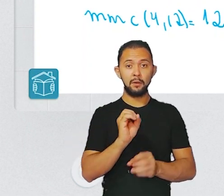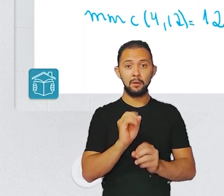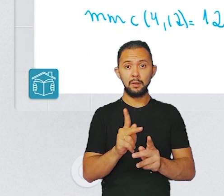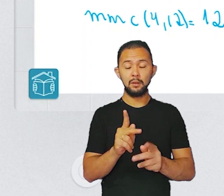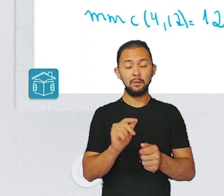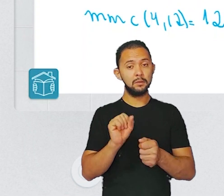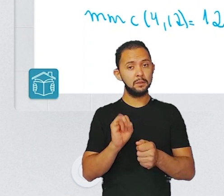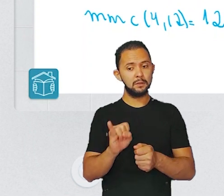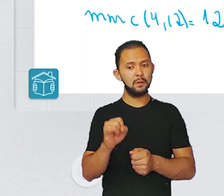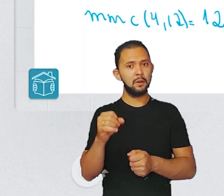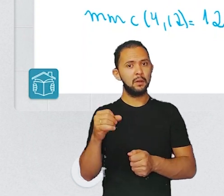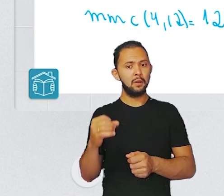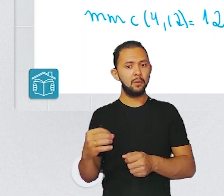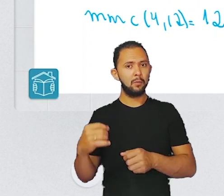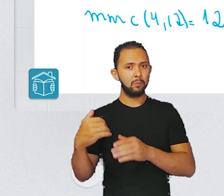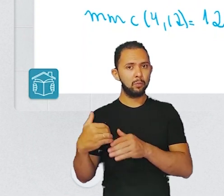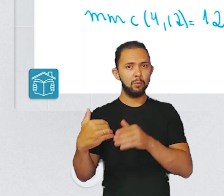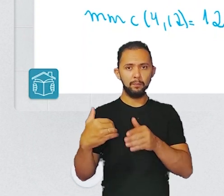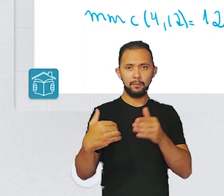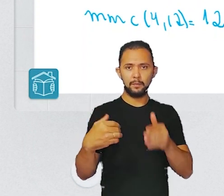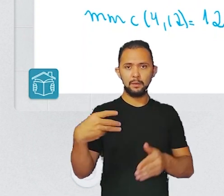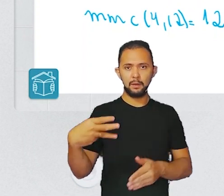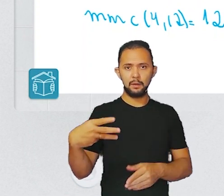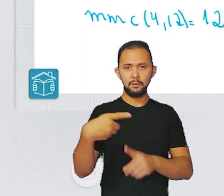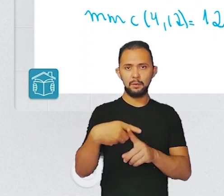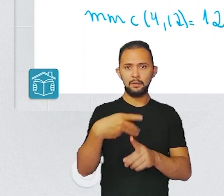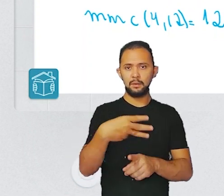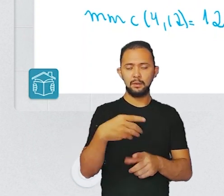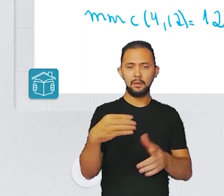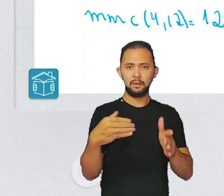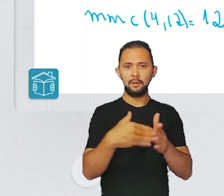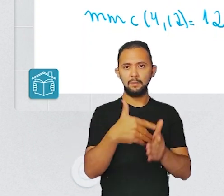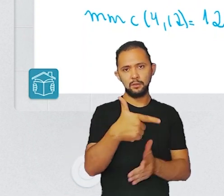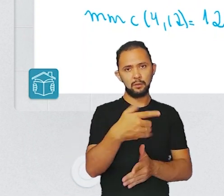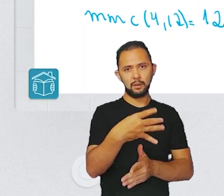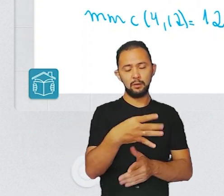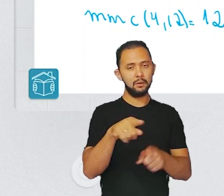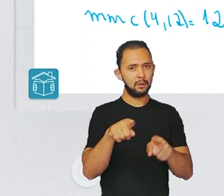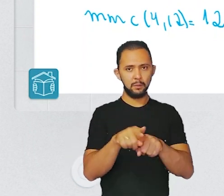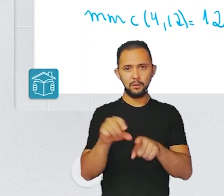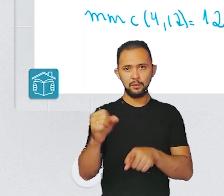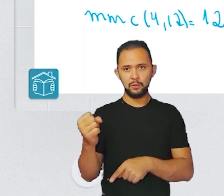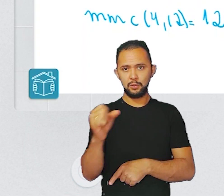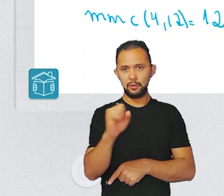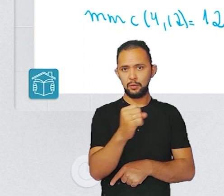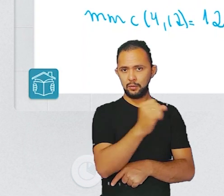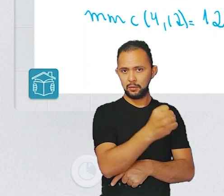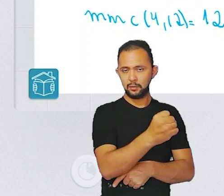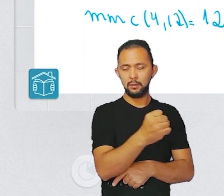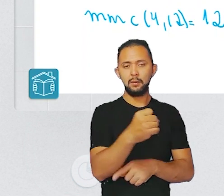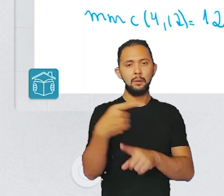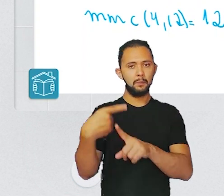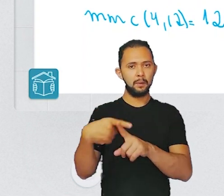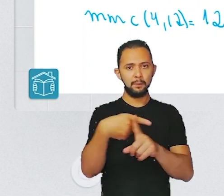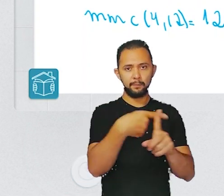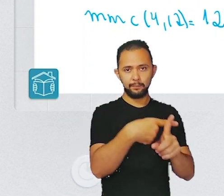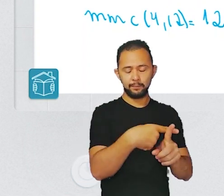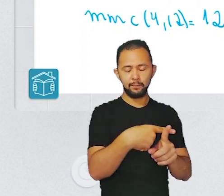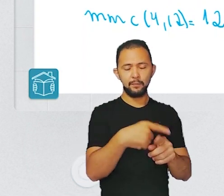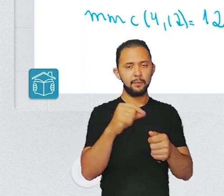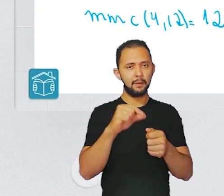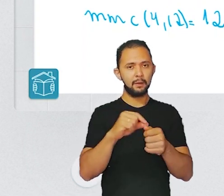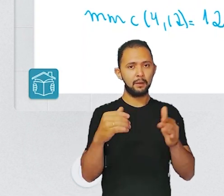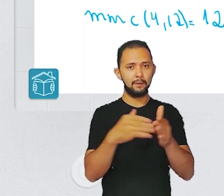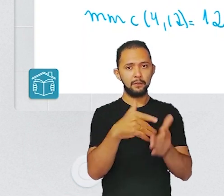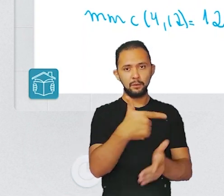de 3 em 3, começando aí do 3, você consegue chegar no 24. Se contar de 8 em 8, também consegue chegar no 24. E de 12 em 12